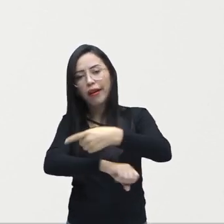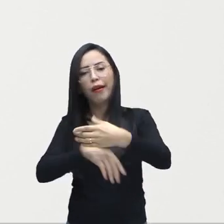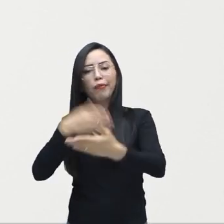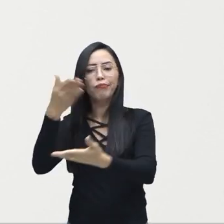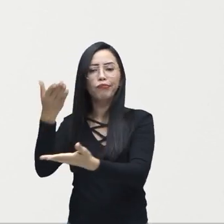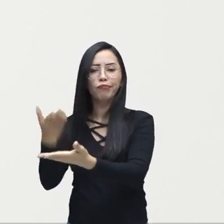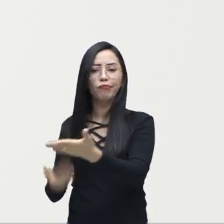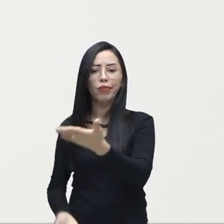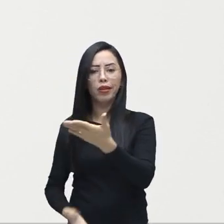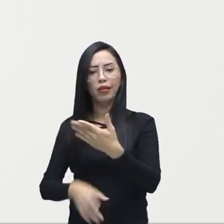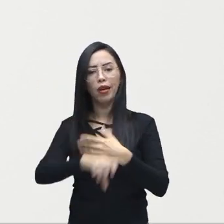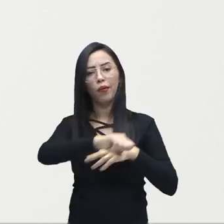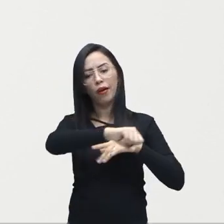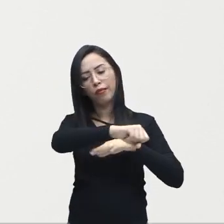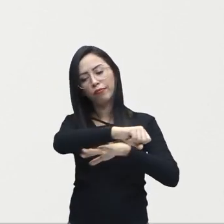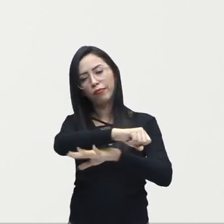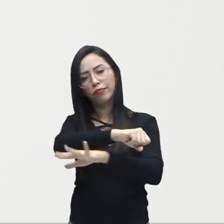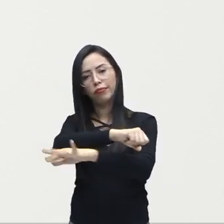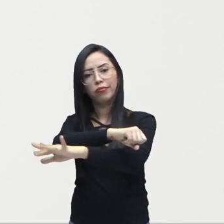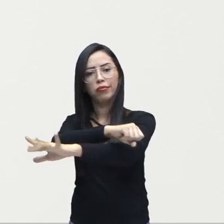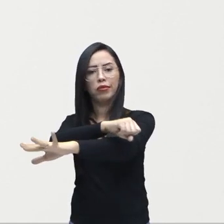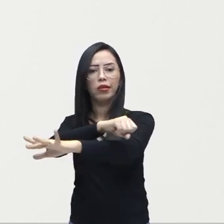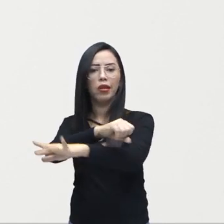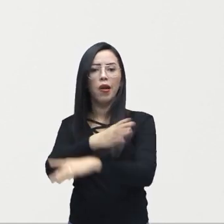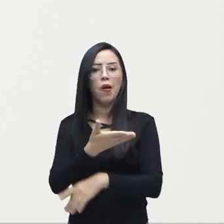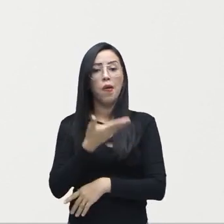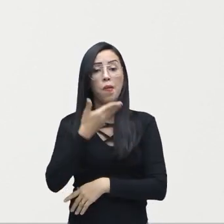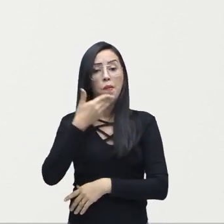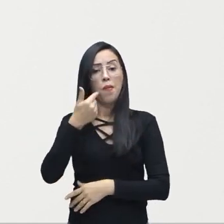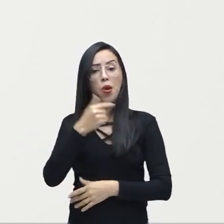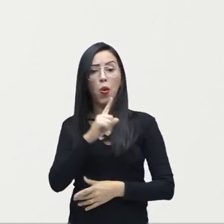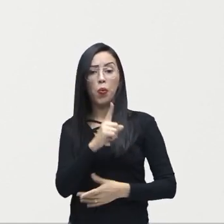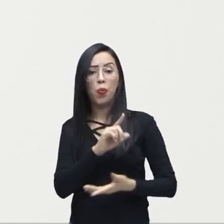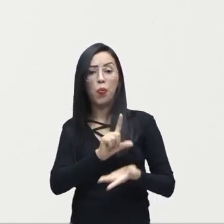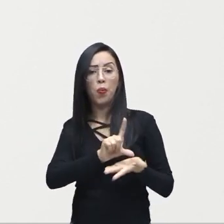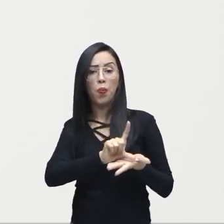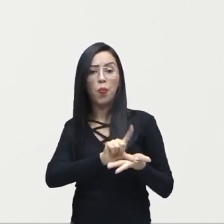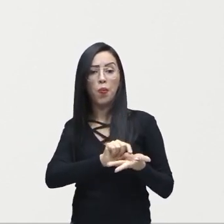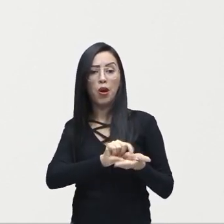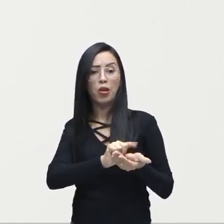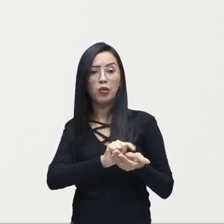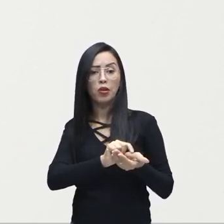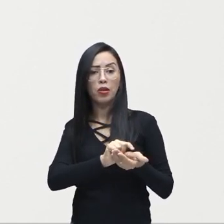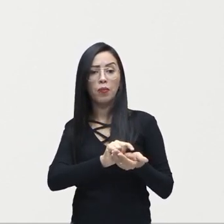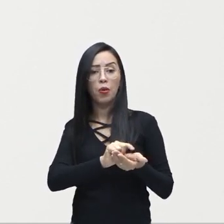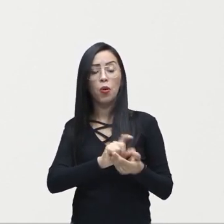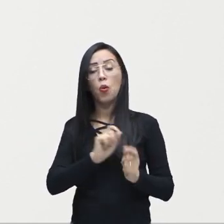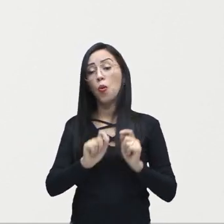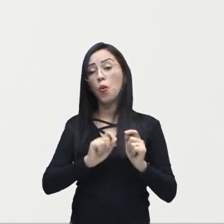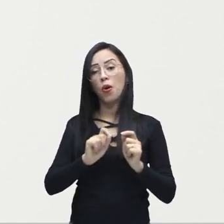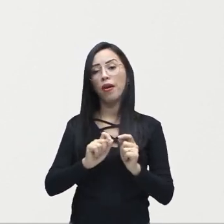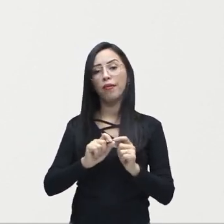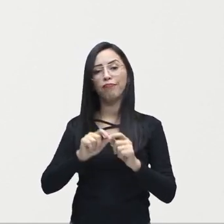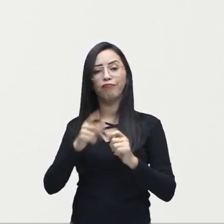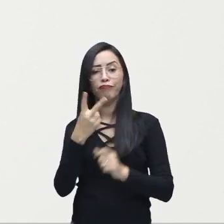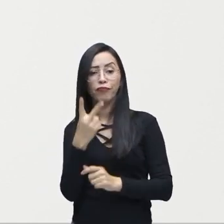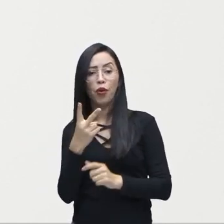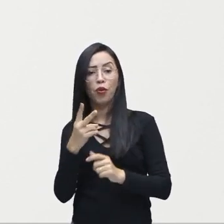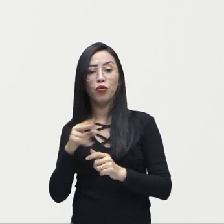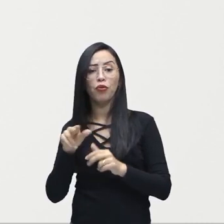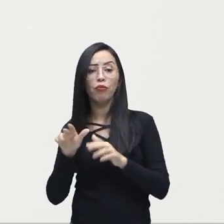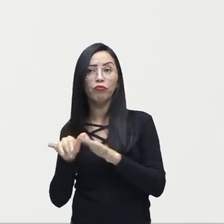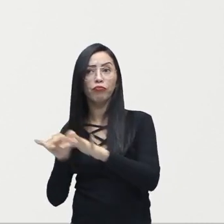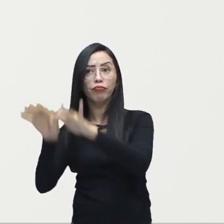sempre. Mais vale um pássaro na mão do que 2 voando. O que nós temos aqui? Onde está a ideia